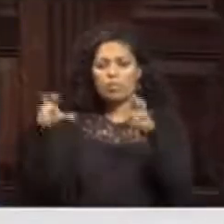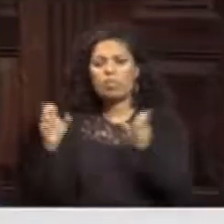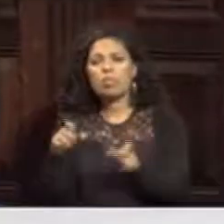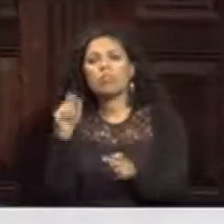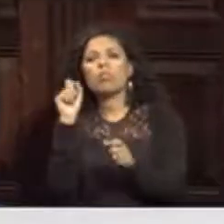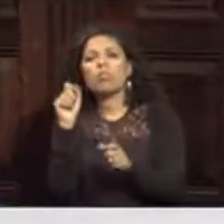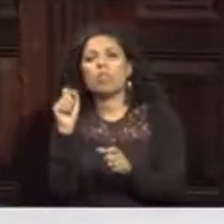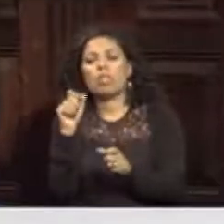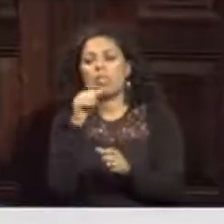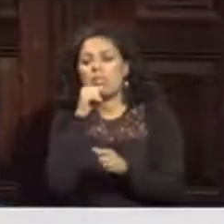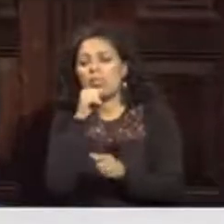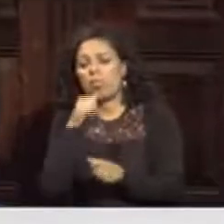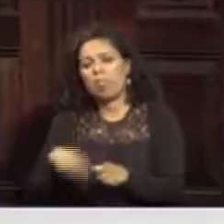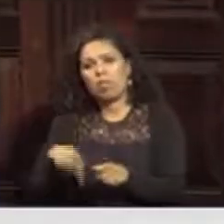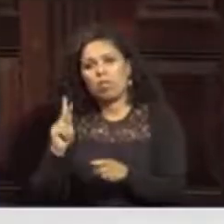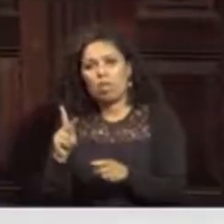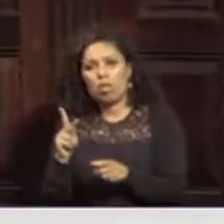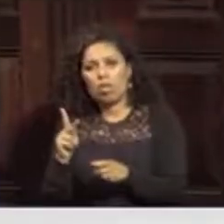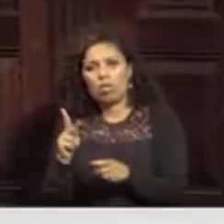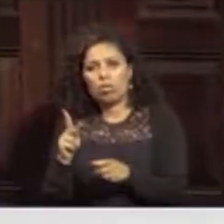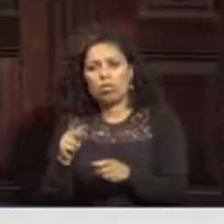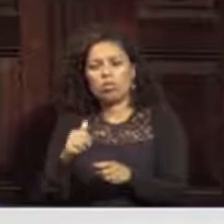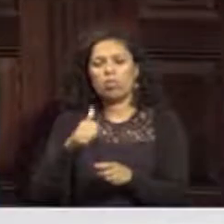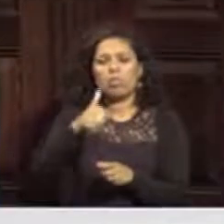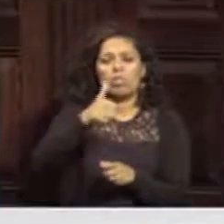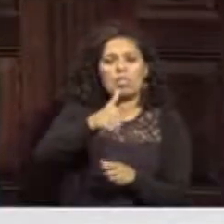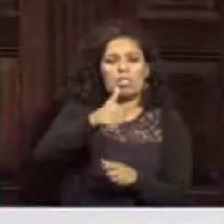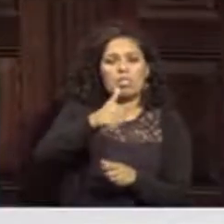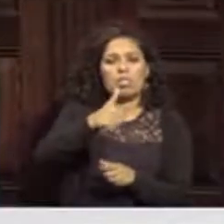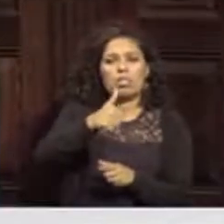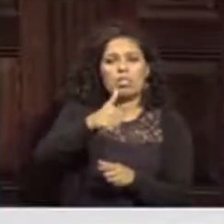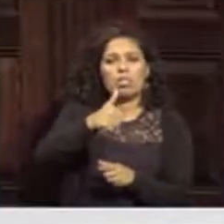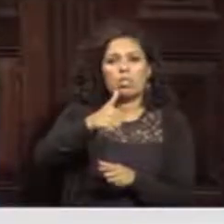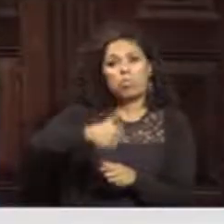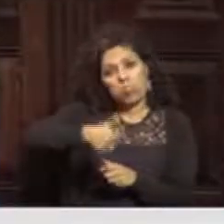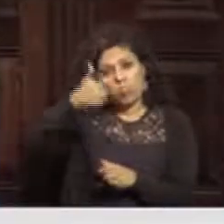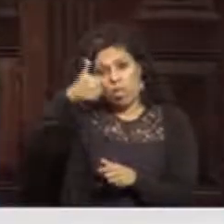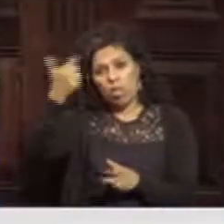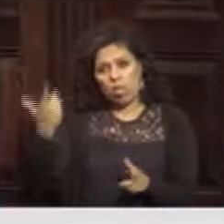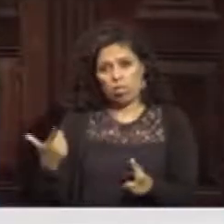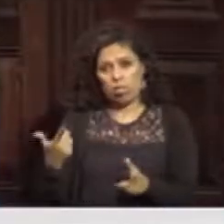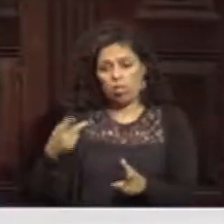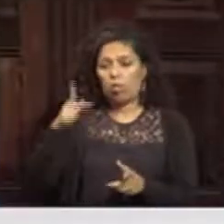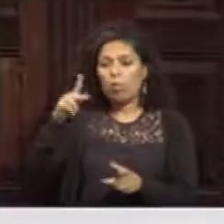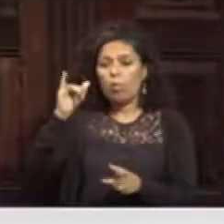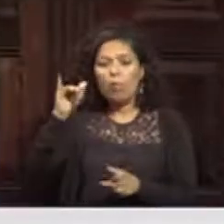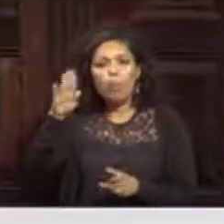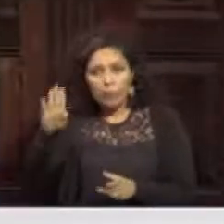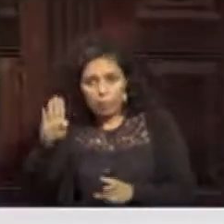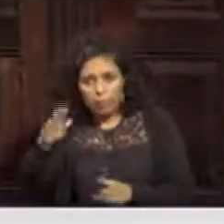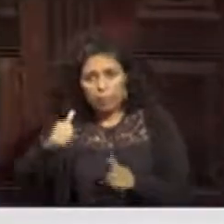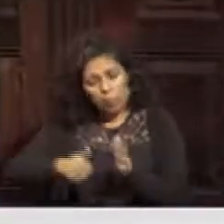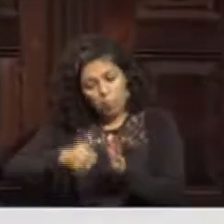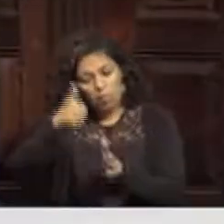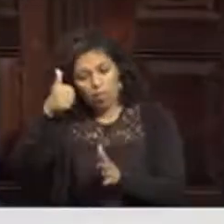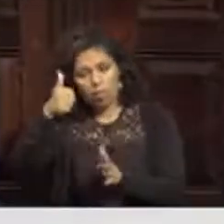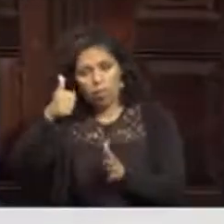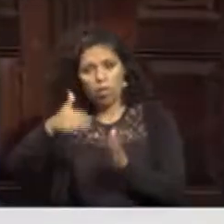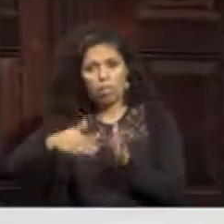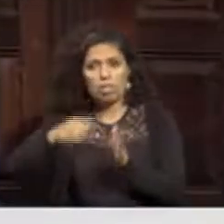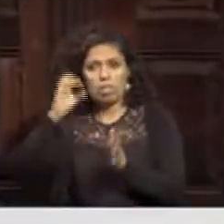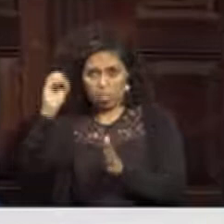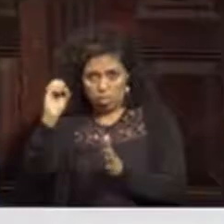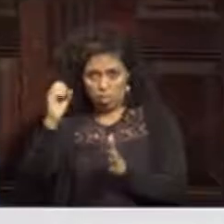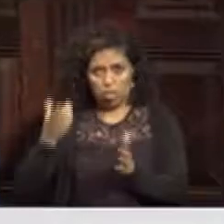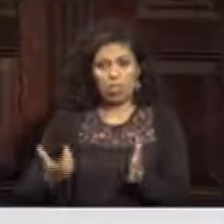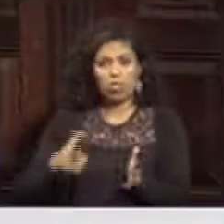$70 o barril e que o PIB está um pouquinho acima de zero, já vem outra operação